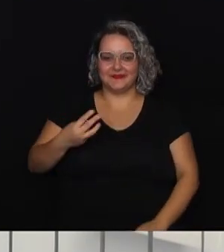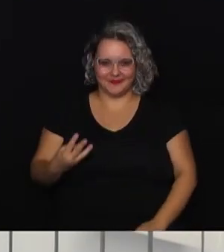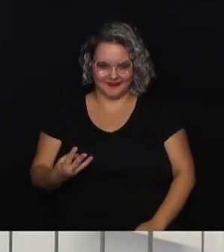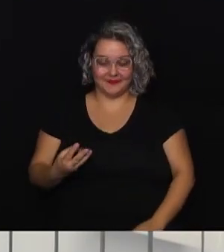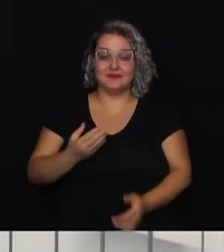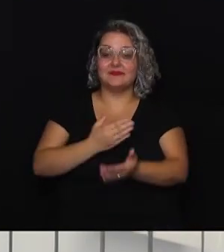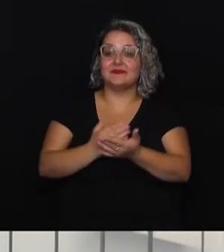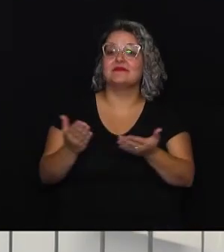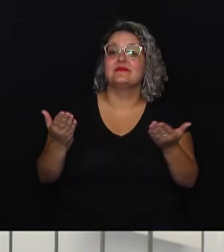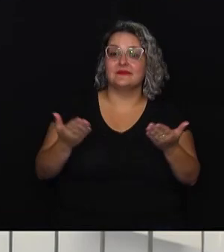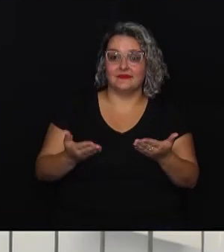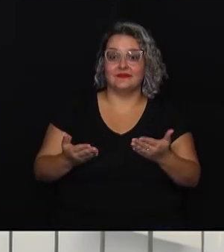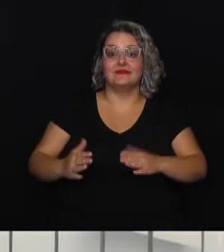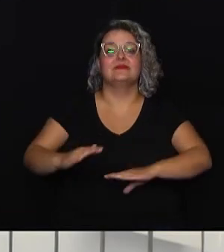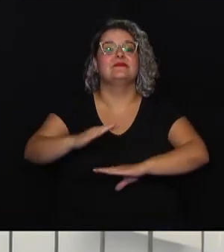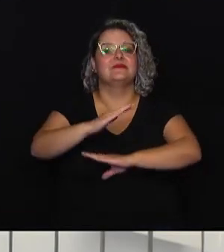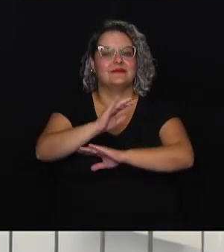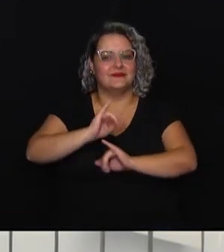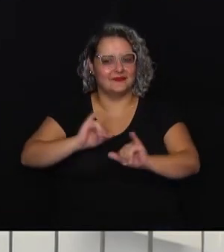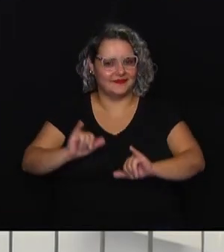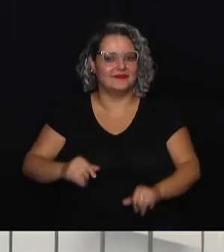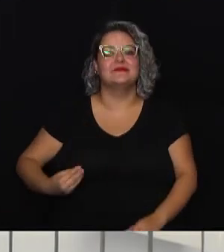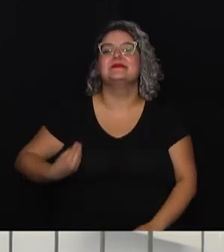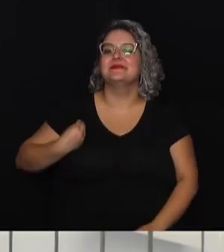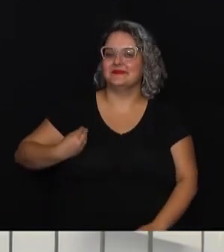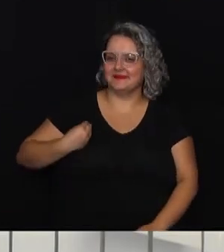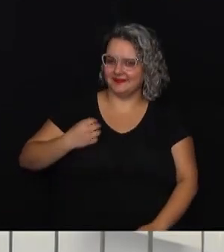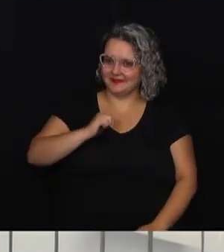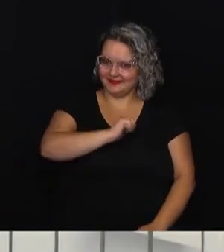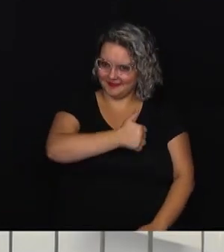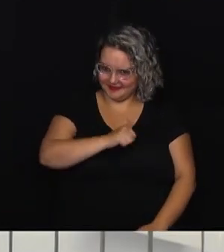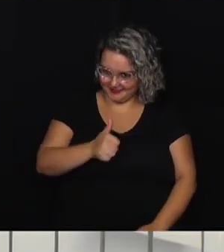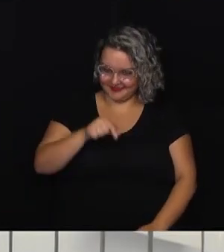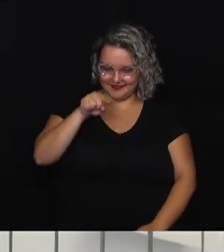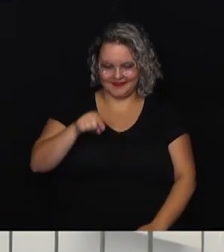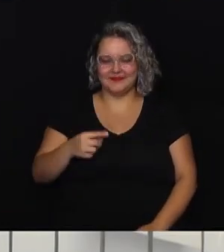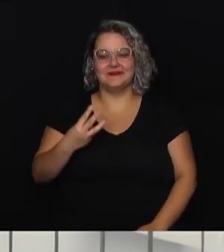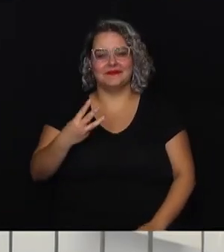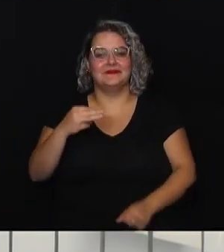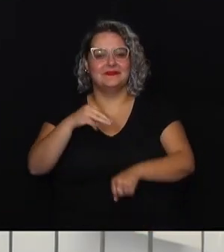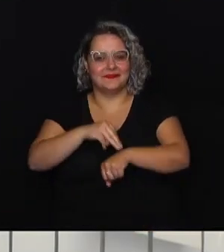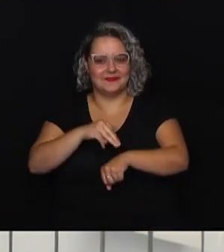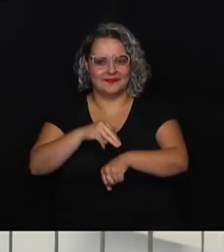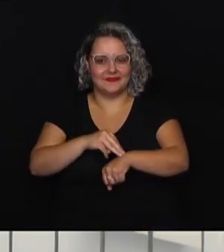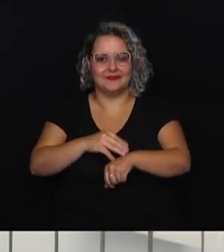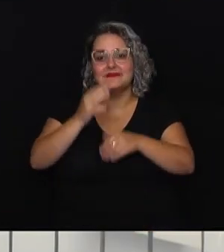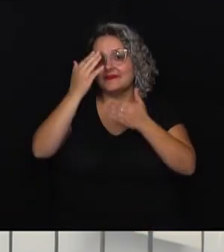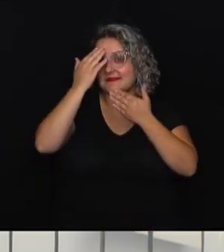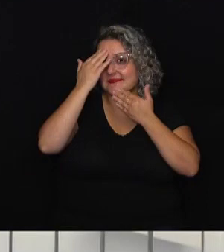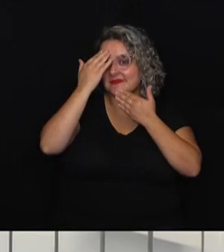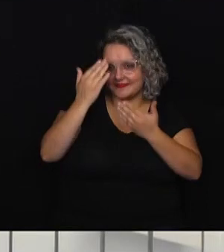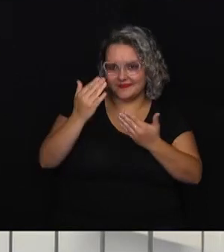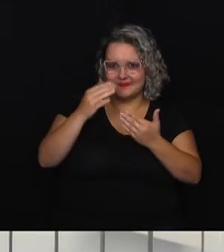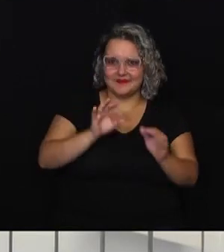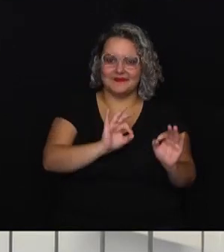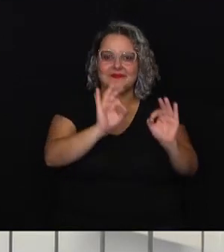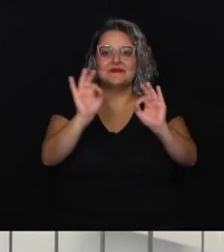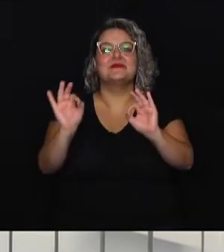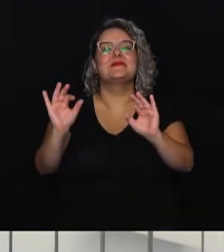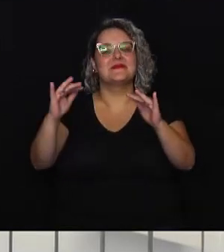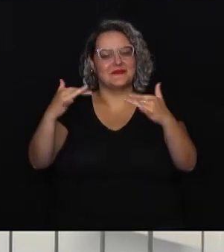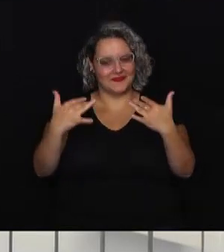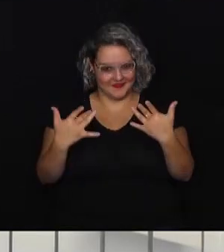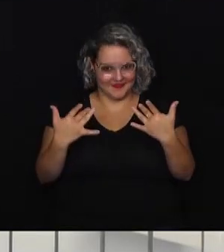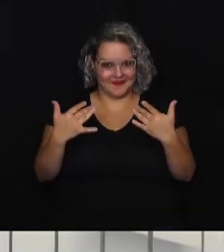agora o Câmara Notícia ao vivo, 11 horas mais 3 minutos. Muito obrigado pela sua companhia,